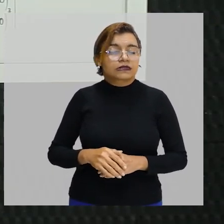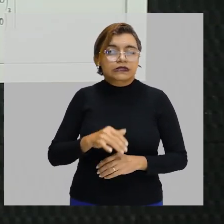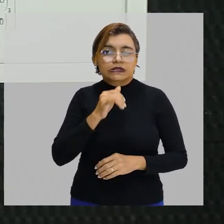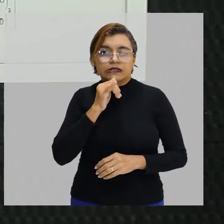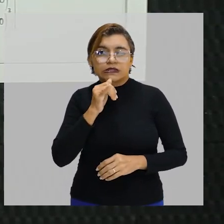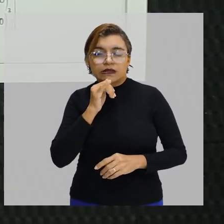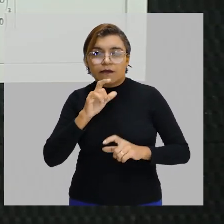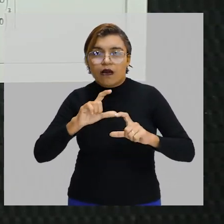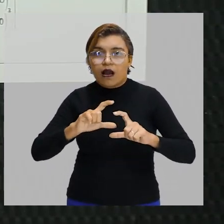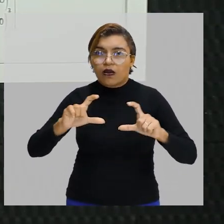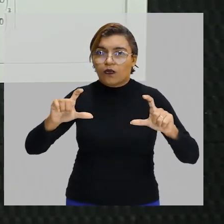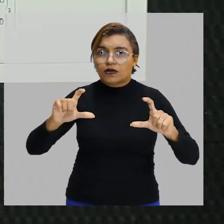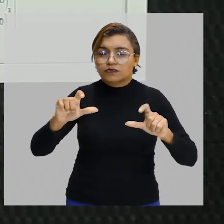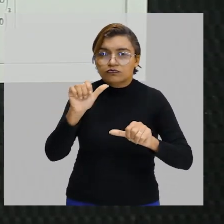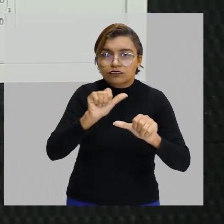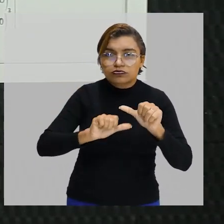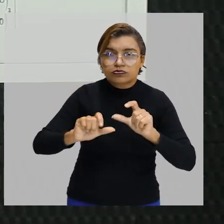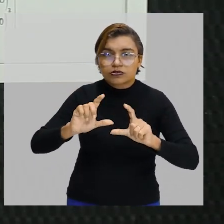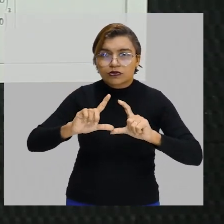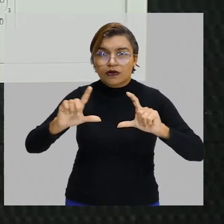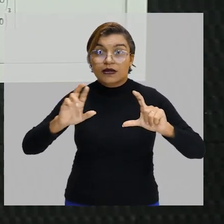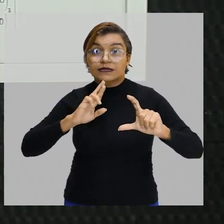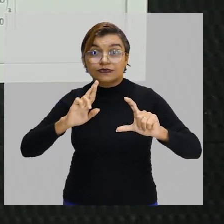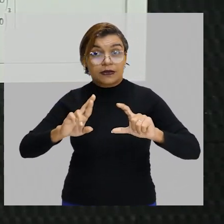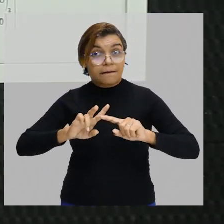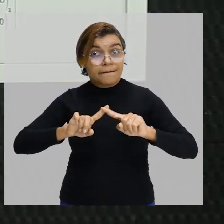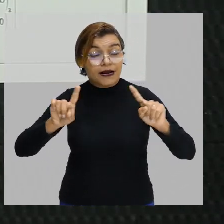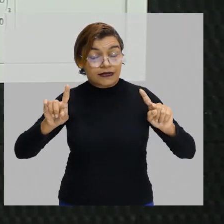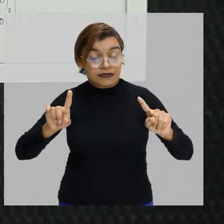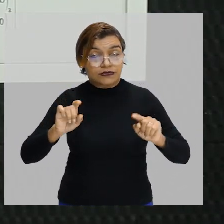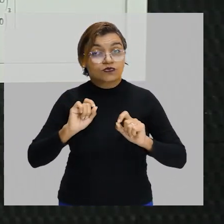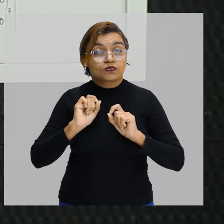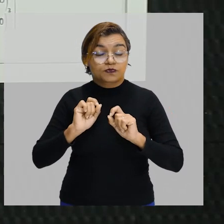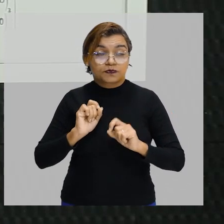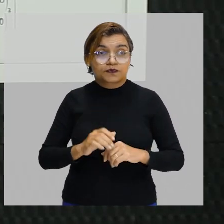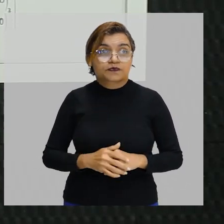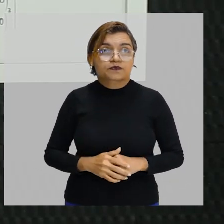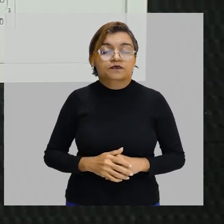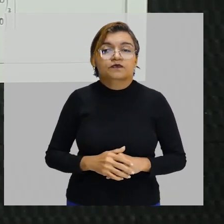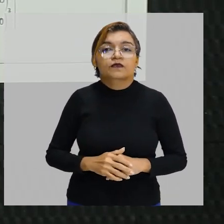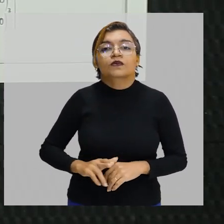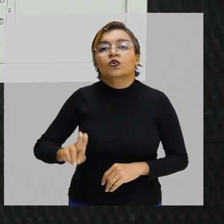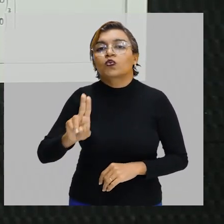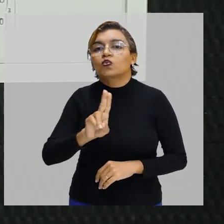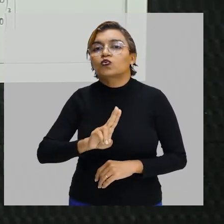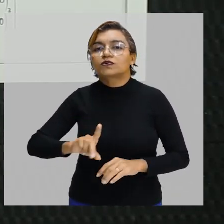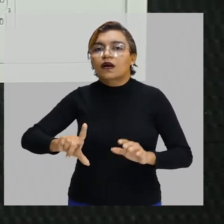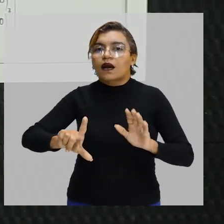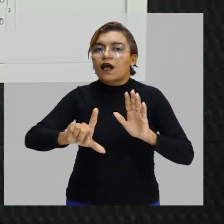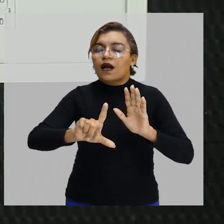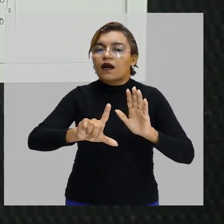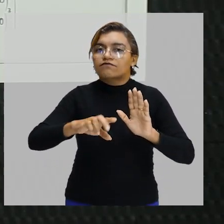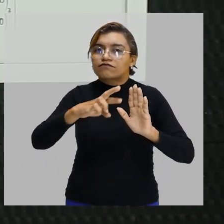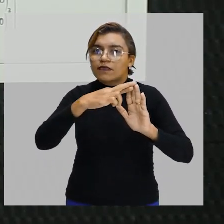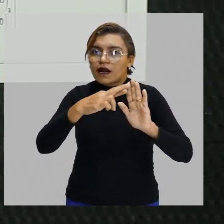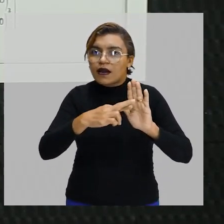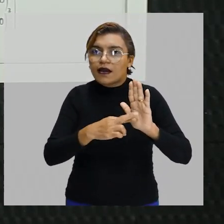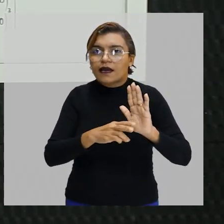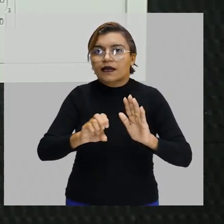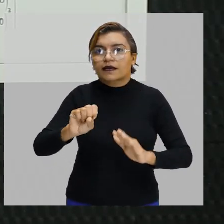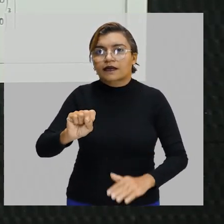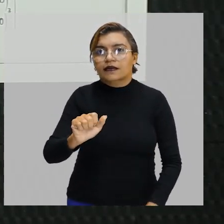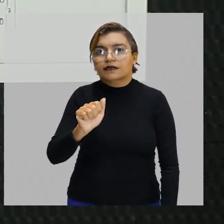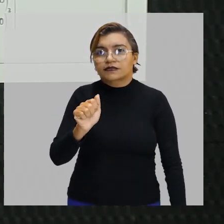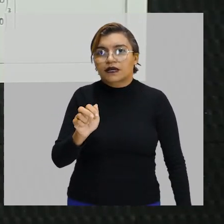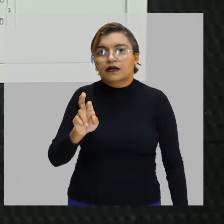uma equação e resolver. Galera, só você aplicar o Sarri, ter que